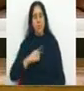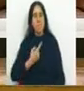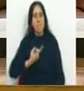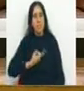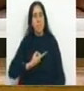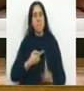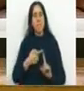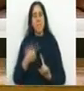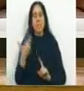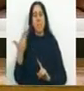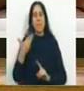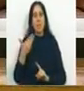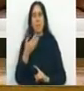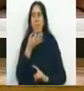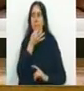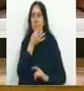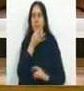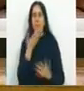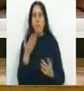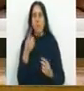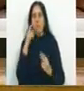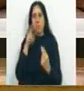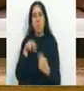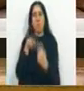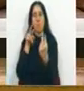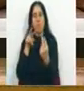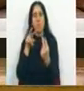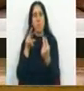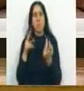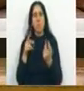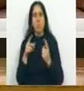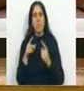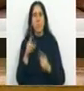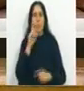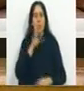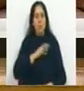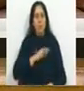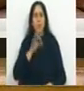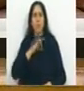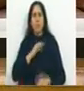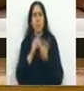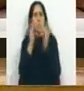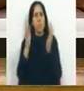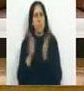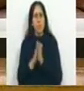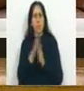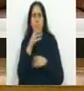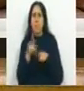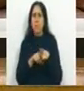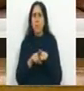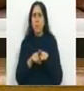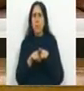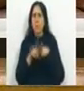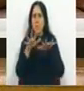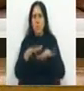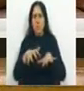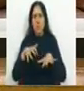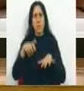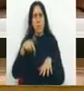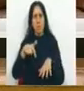o direito de falar, olhos nos olhos, com todas as senhoras e os senhores deputados deste